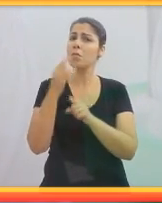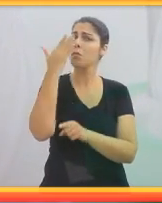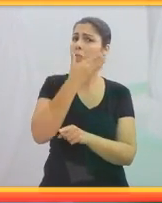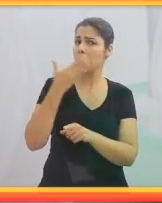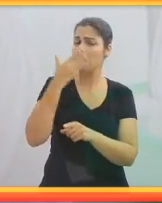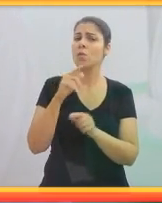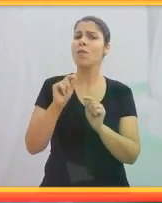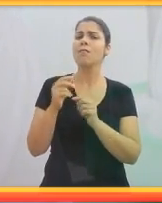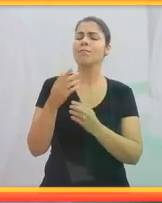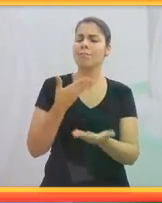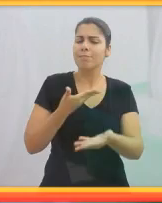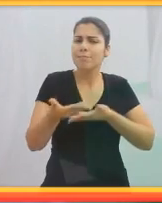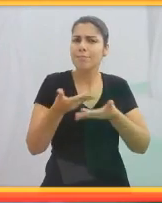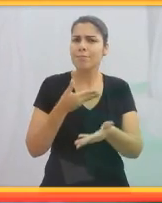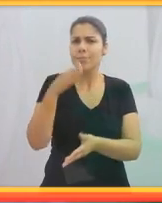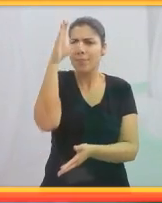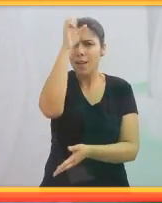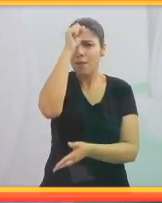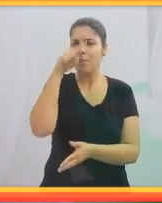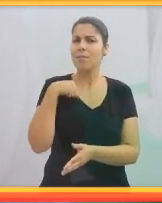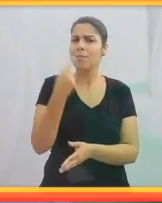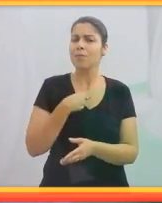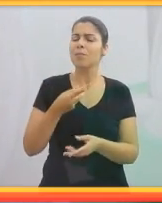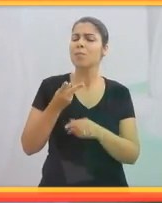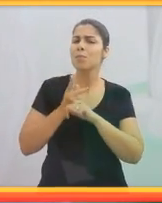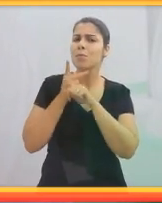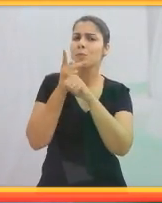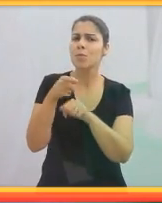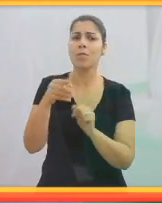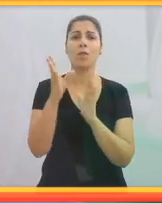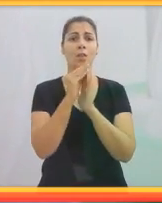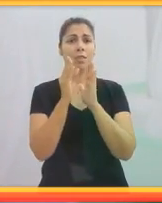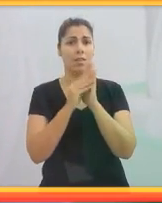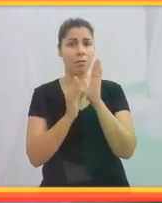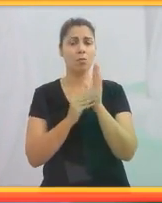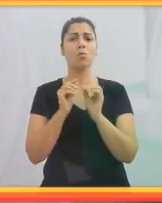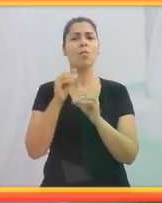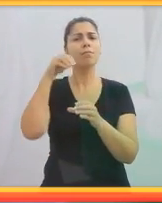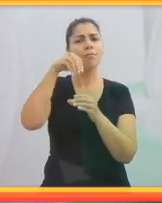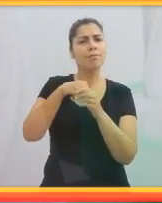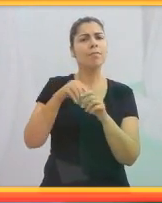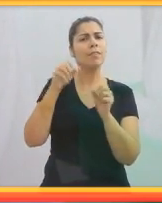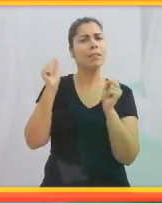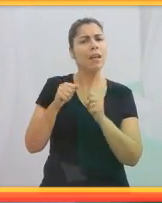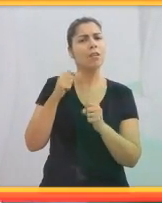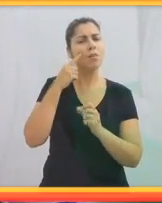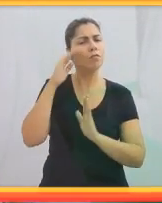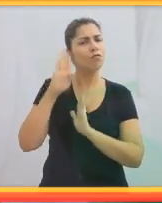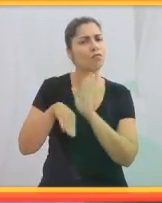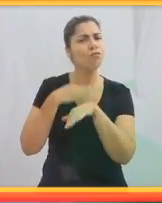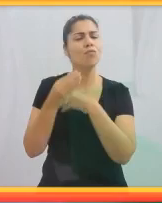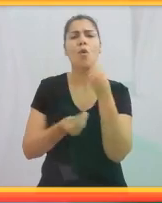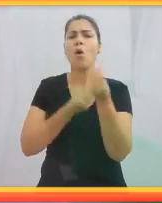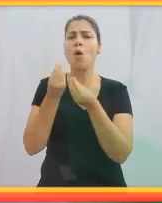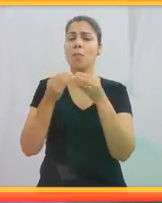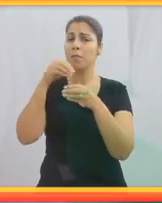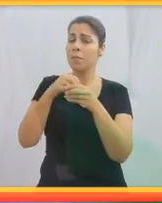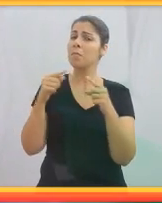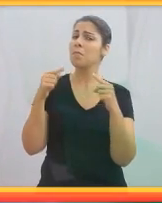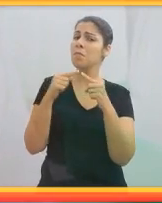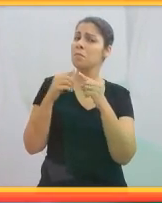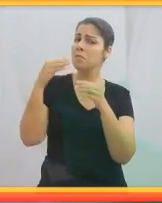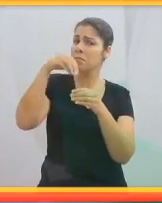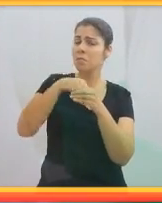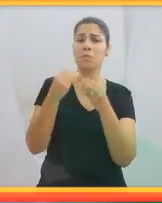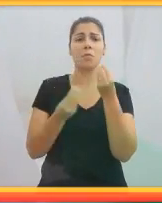na coordenação motora, porque a gente trabalha a coordenação motora fina, trabalha a coordenação motora grossa, ao confeitar,